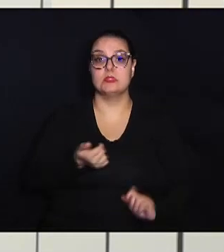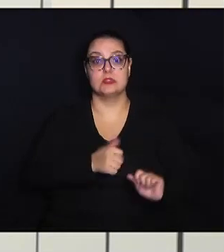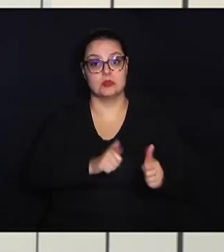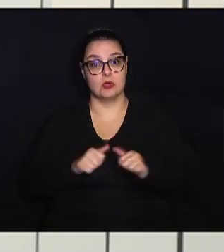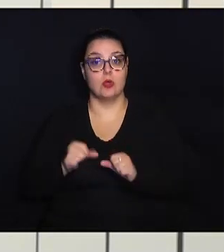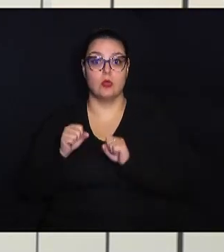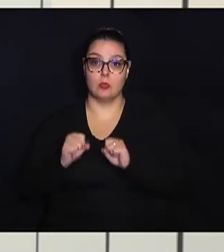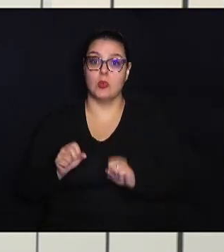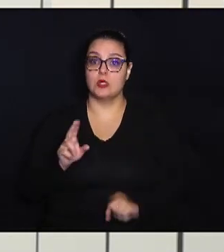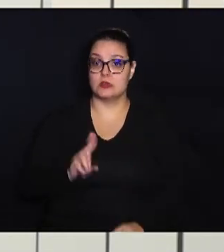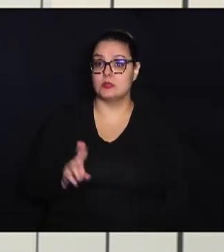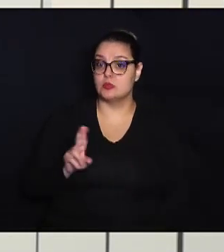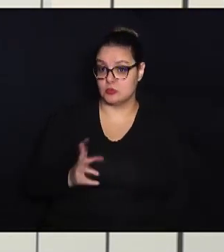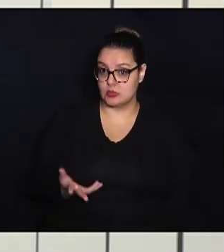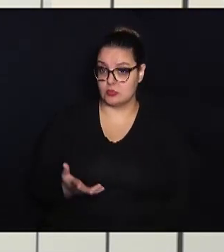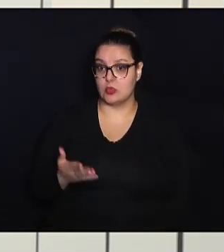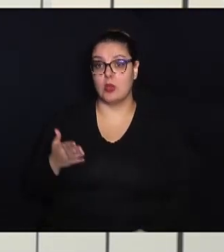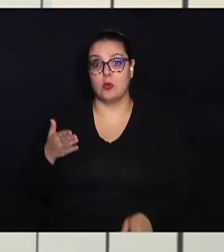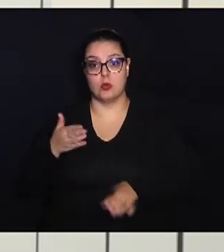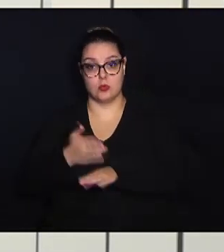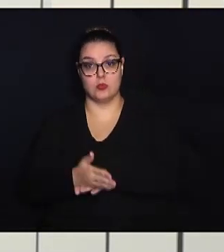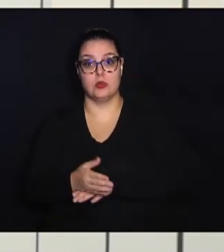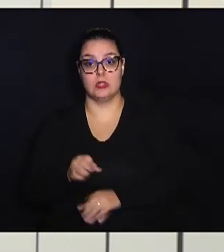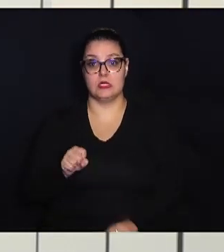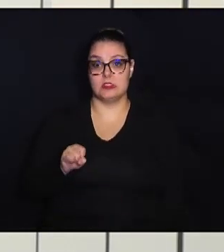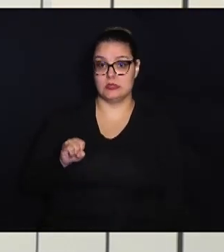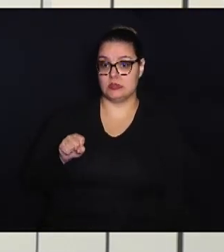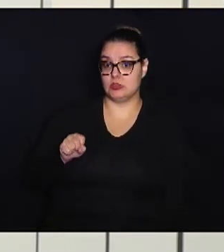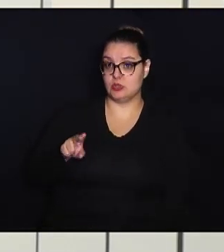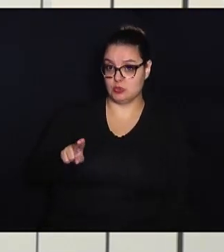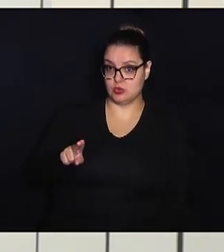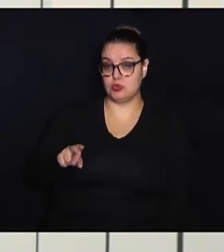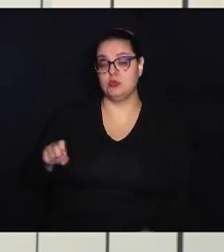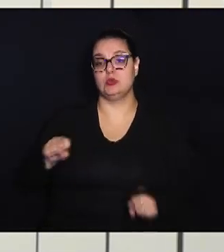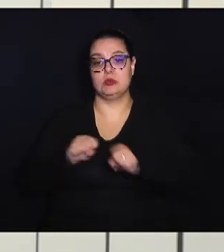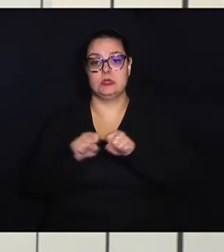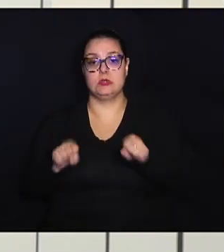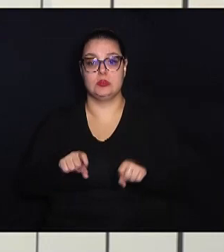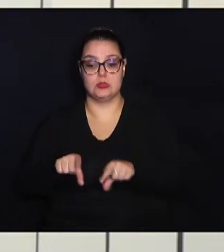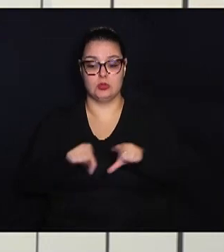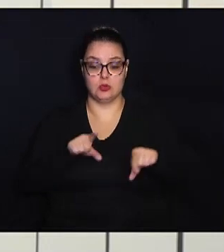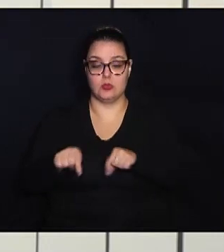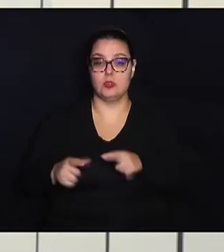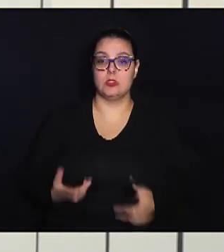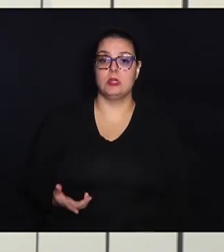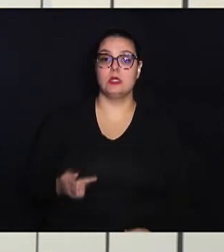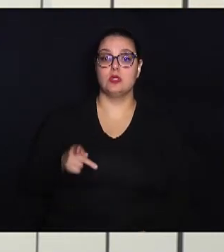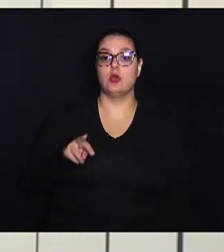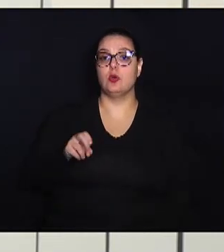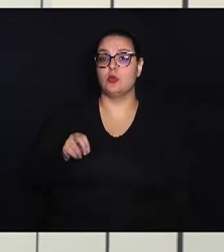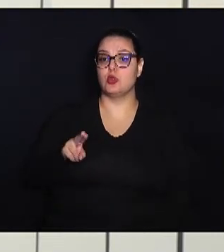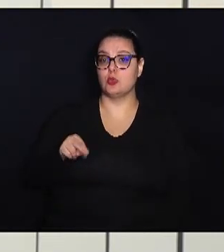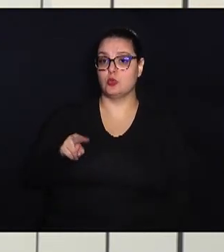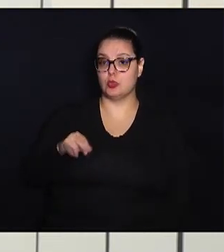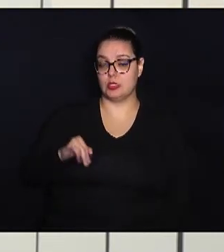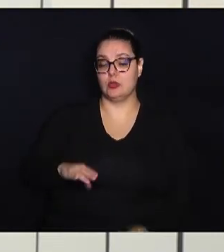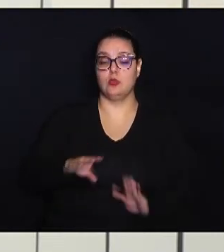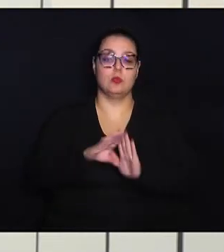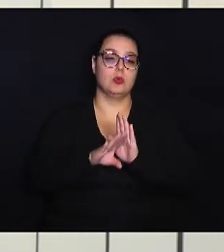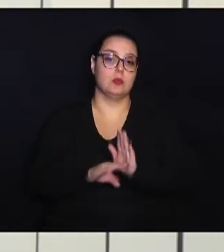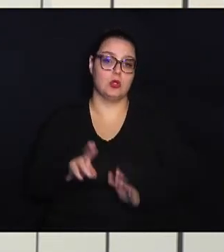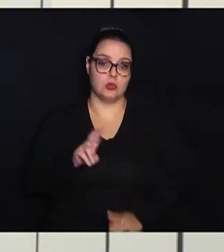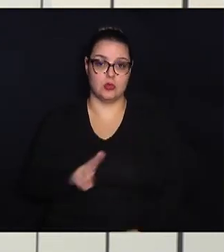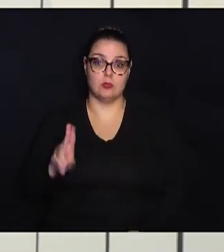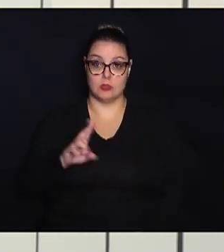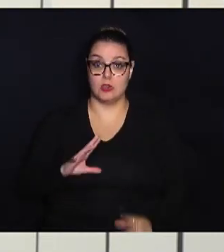podem ser usados para o acesso ao cesu que é o sistema de seleção unificada e ao ProUni o programa Universidade para